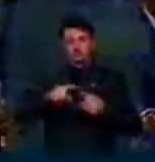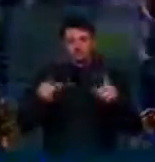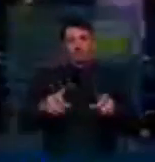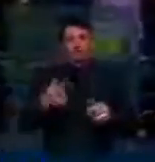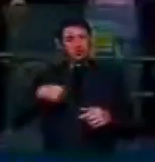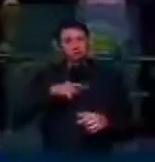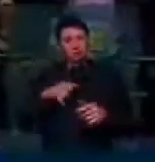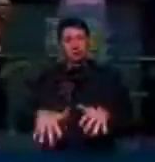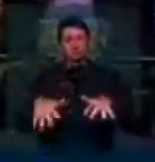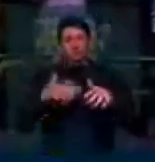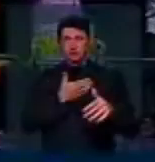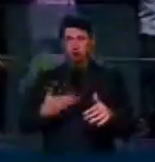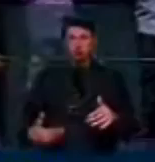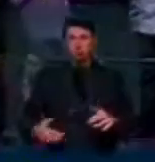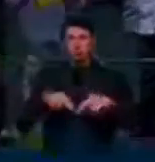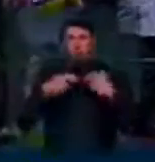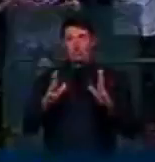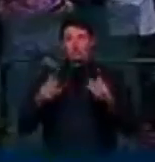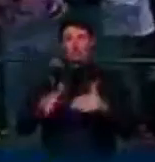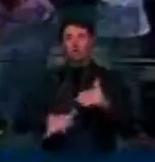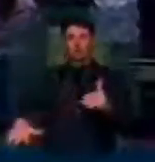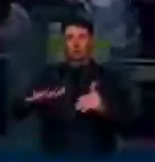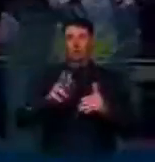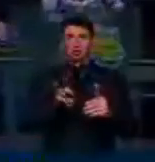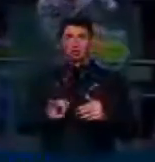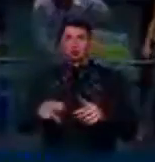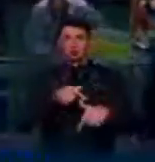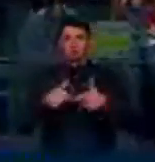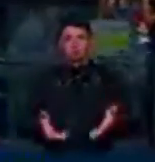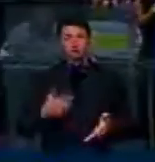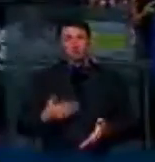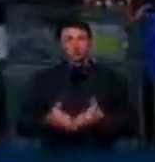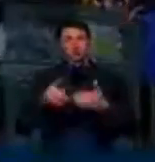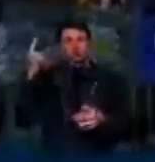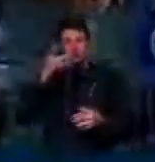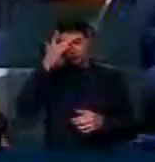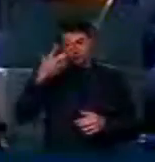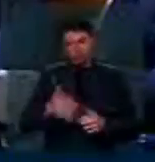audiência pública, uma comissão geral a conduzir. Agradeço a presença de todos.